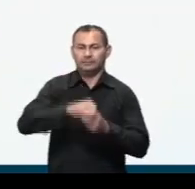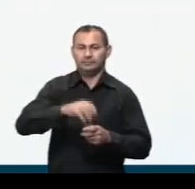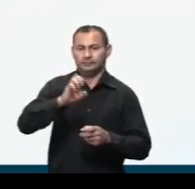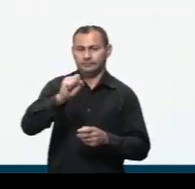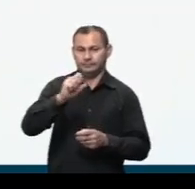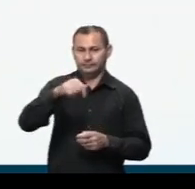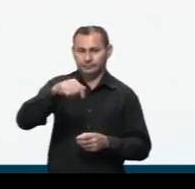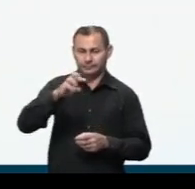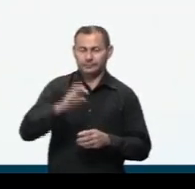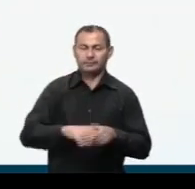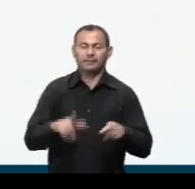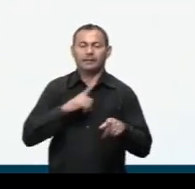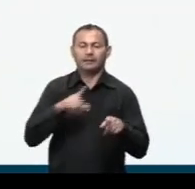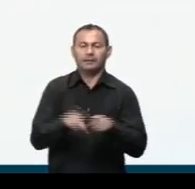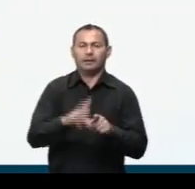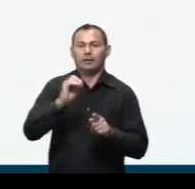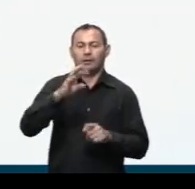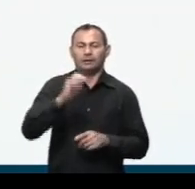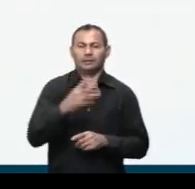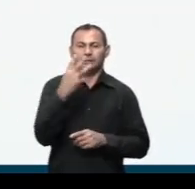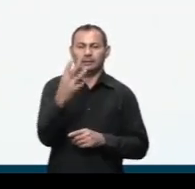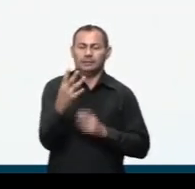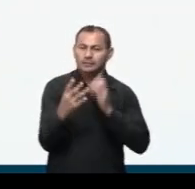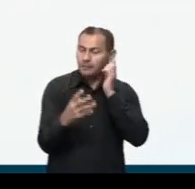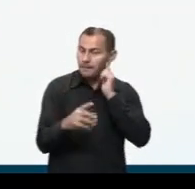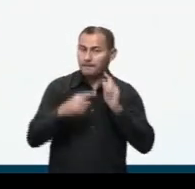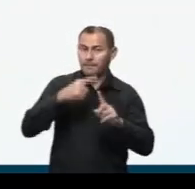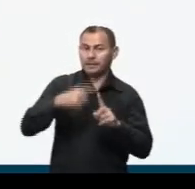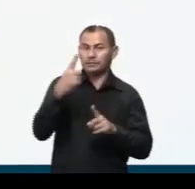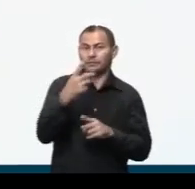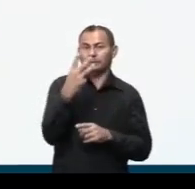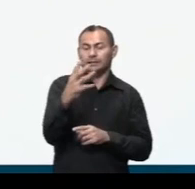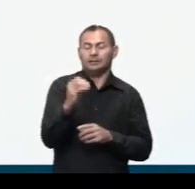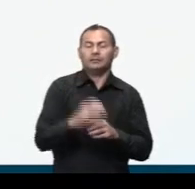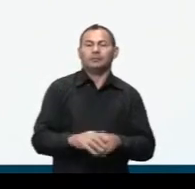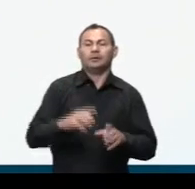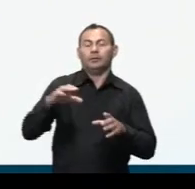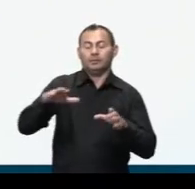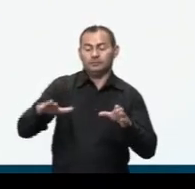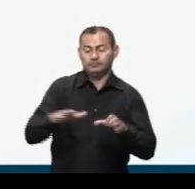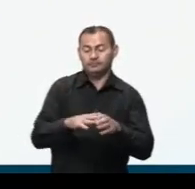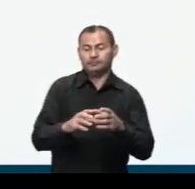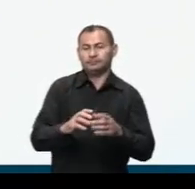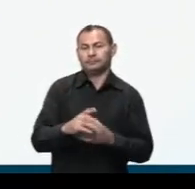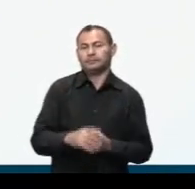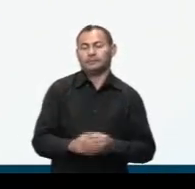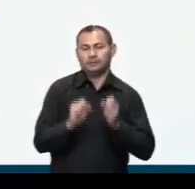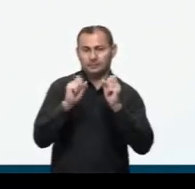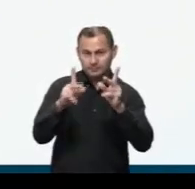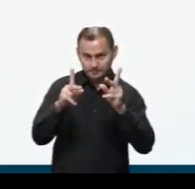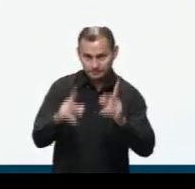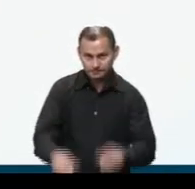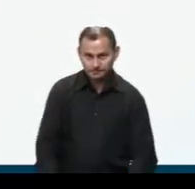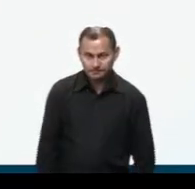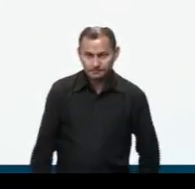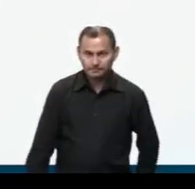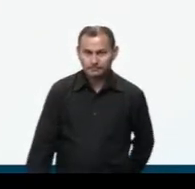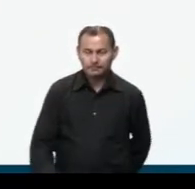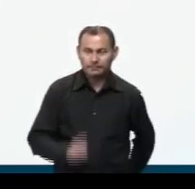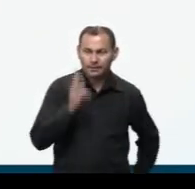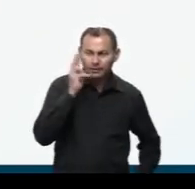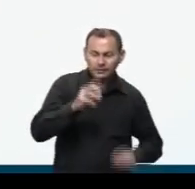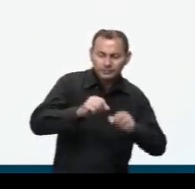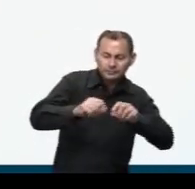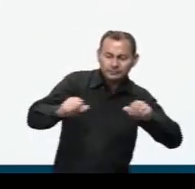estaca. Aqui a gente tem a cota de 3 mais 1,30, vai vir outra estaca. Ok? Olhando